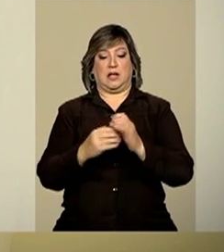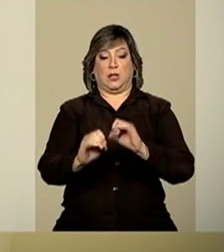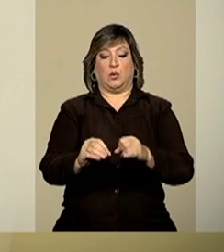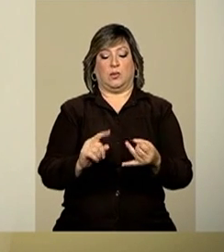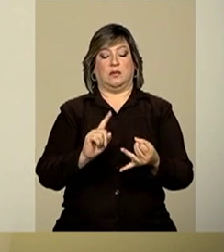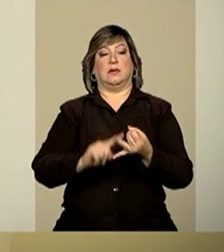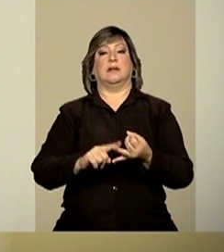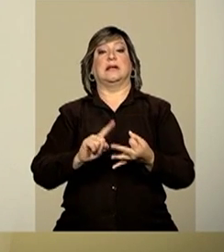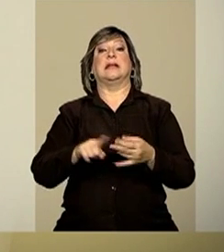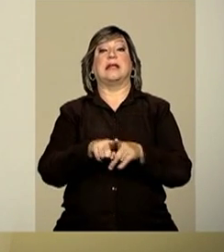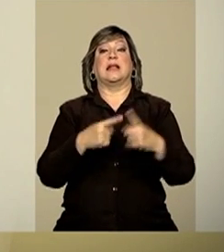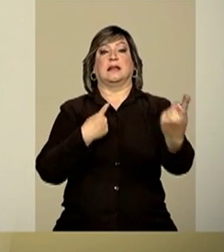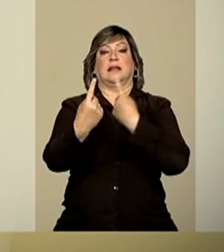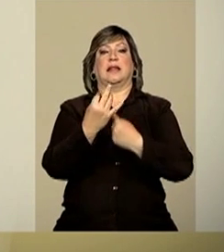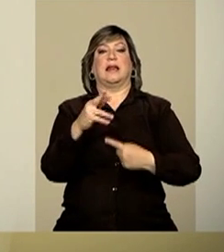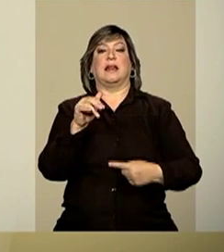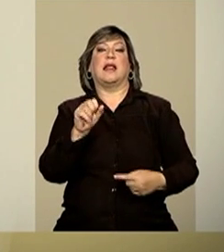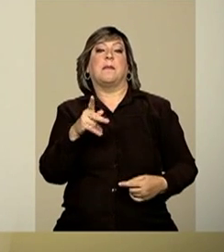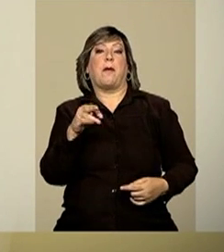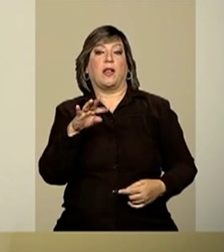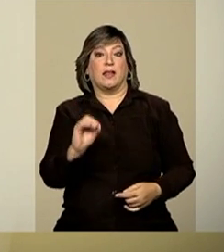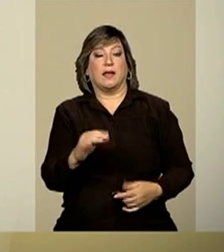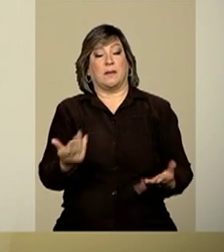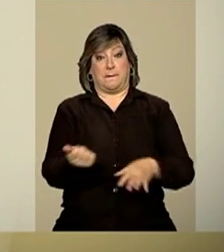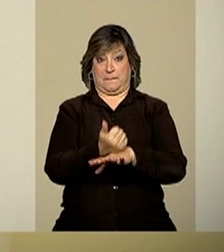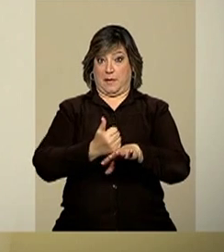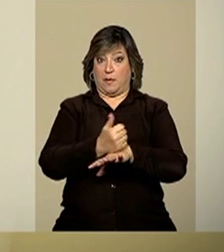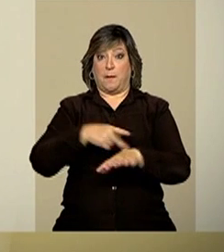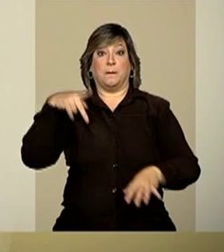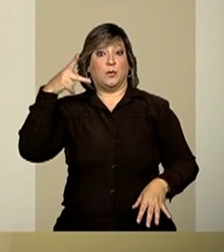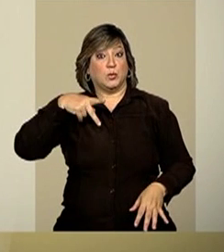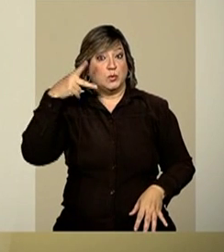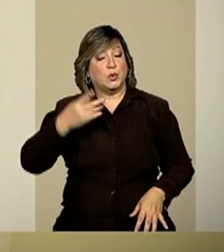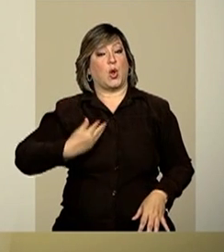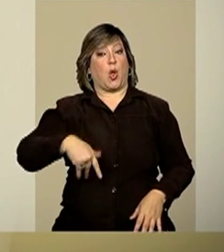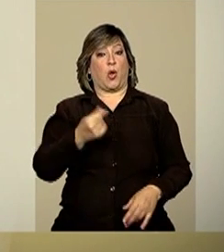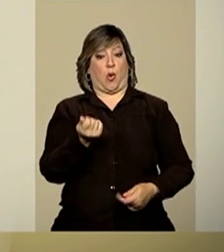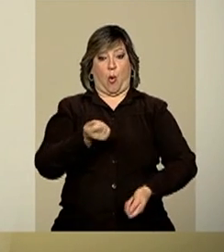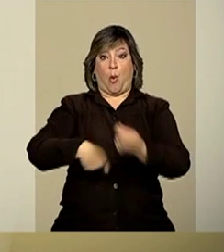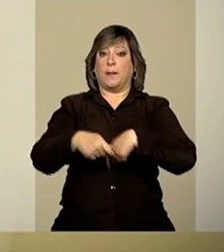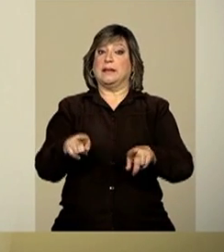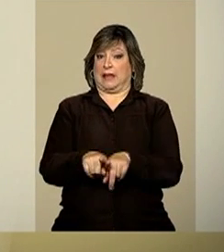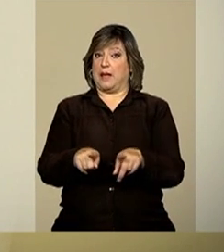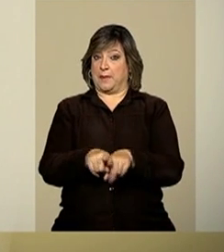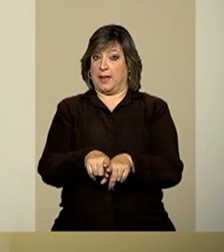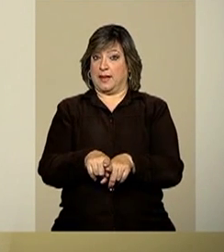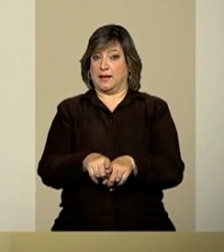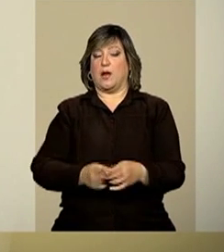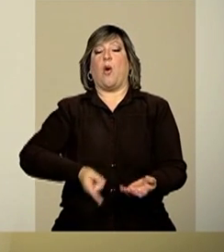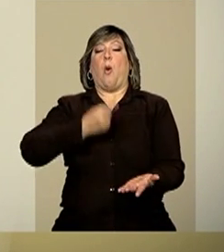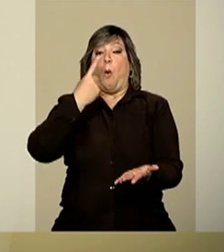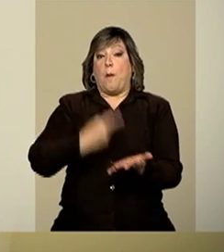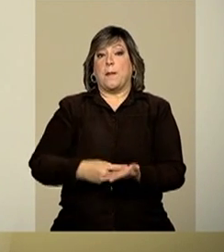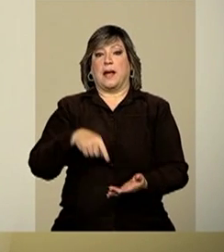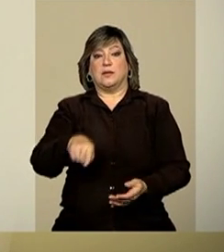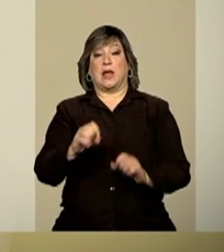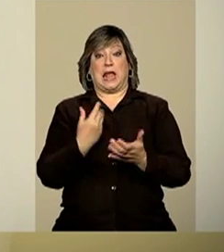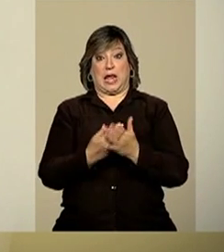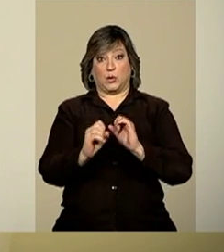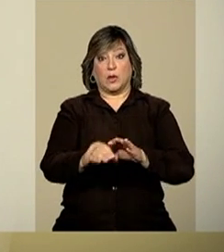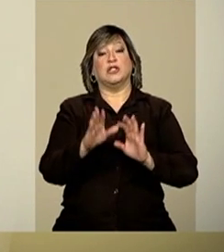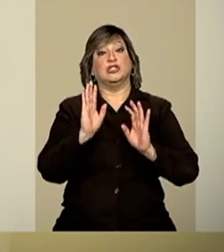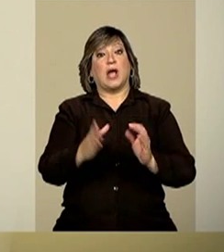transporte. E para aperfeiçoar a nossa política e a nossa economia. O Pacto da Educação já